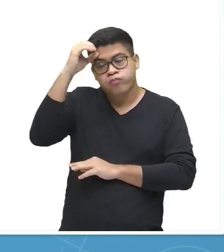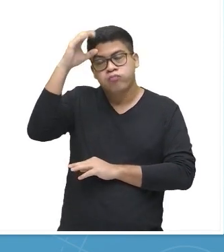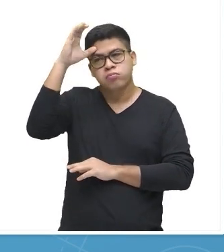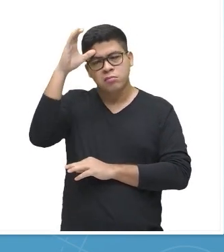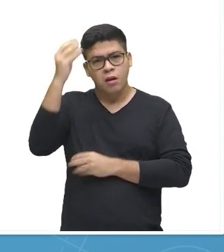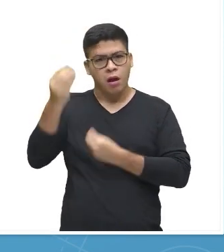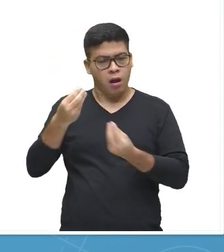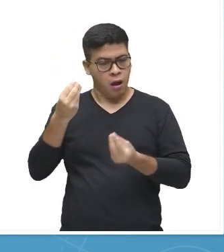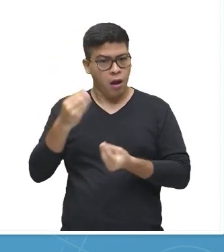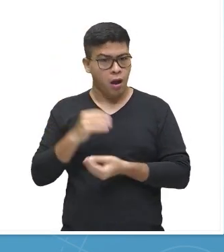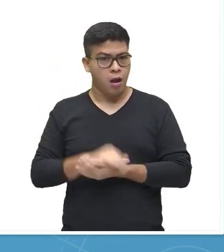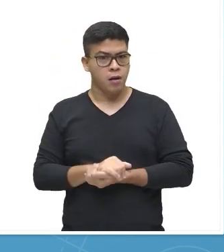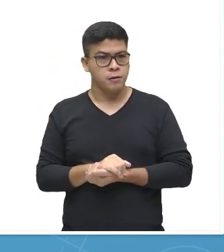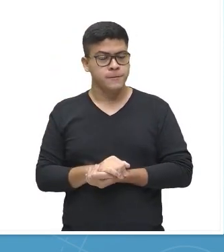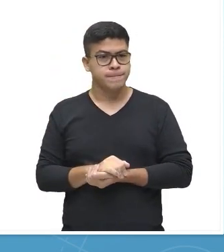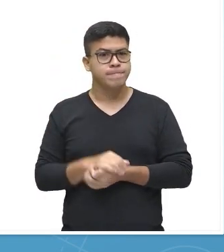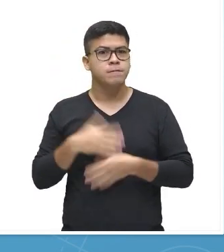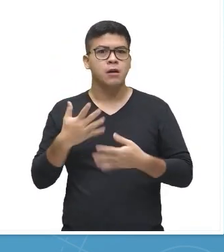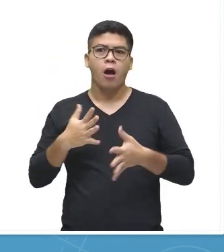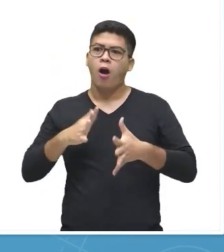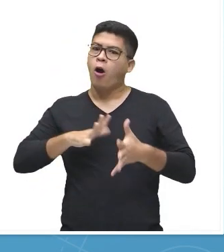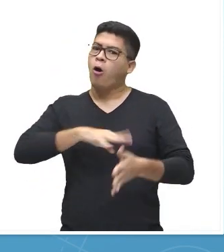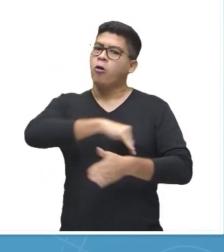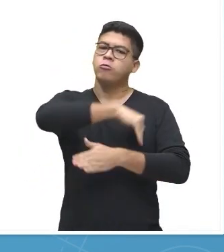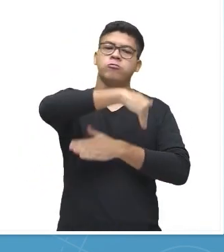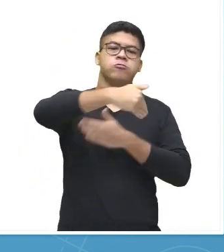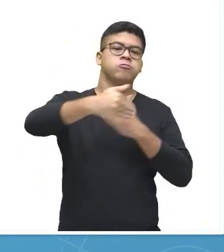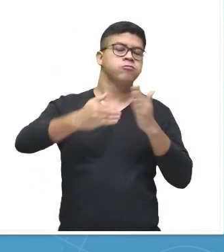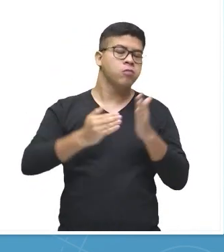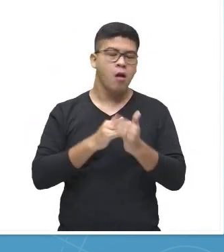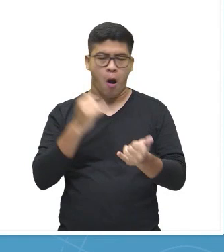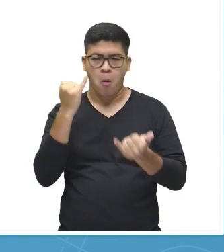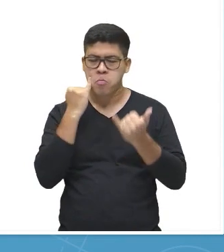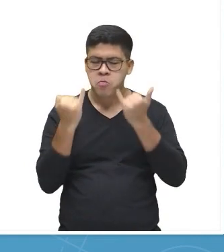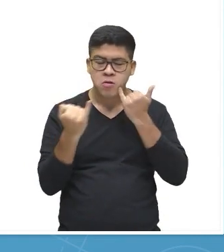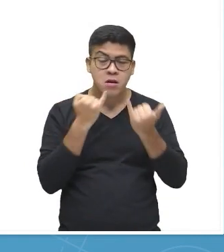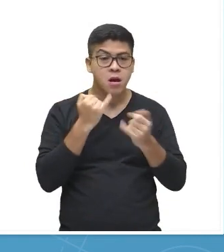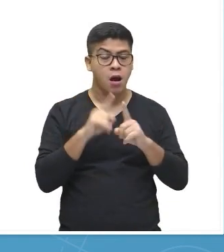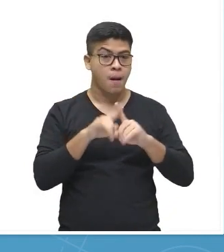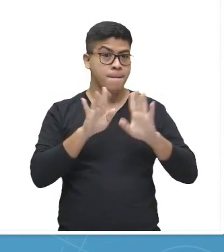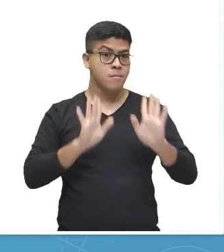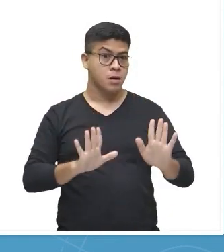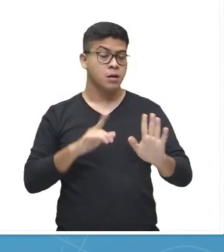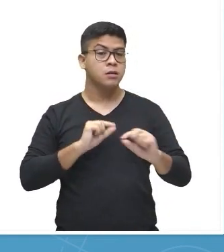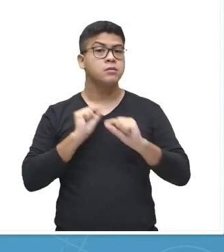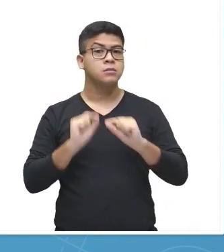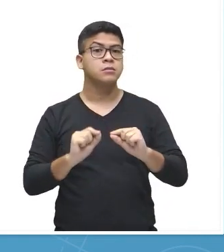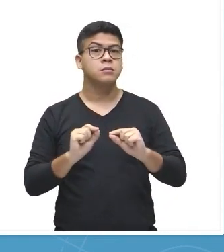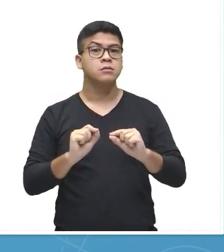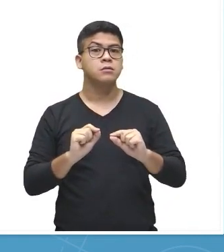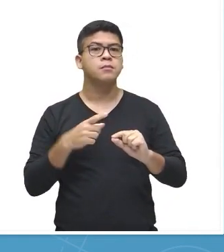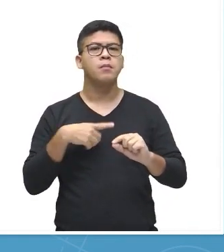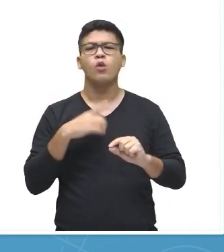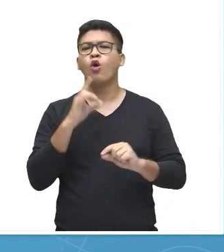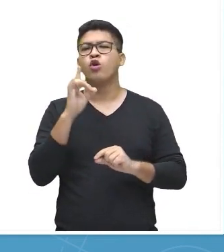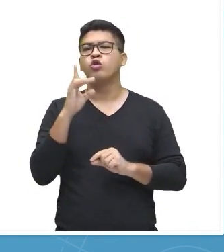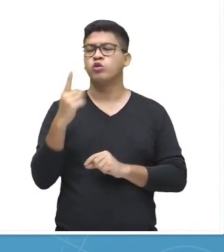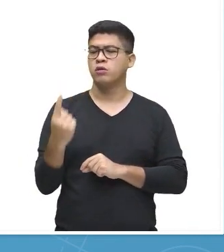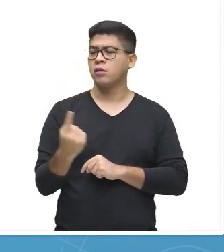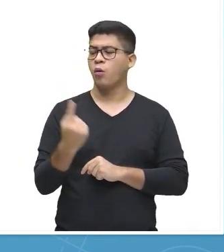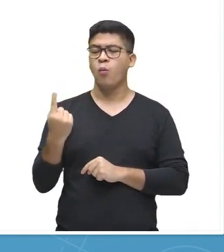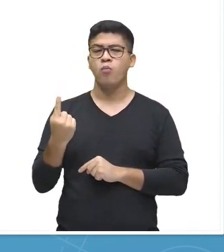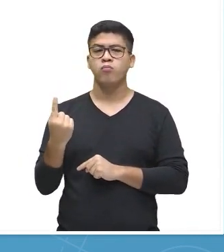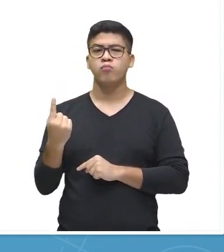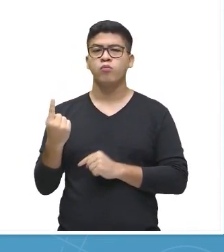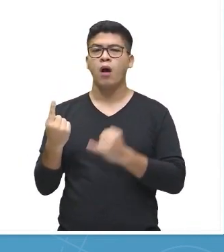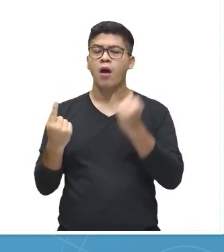conhecimento, gente, engloba muitas informações. E aí nós estamos vendo apenas uma